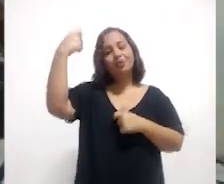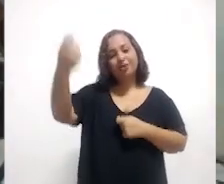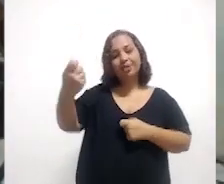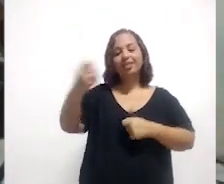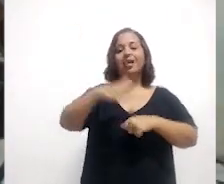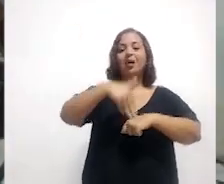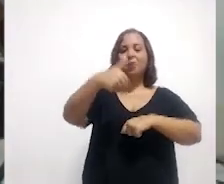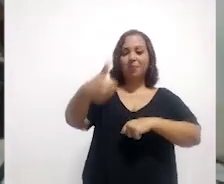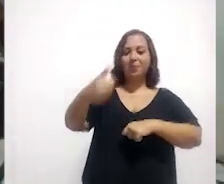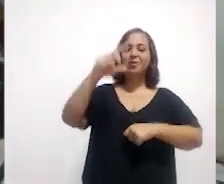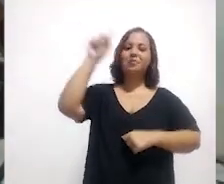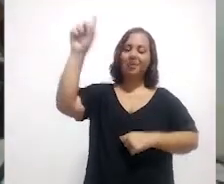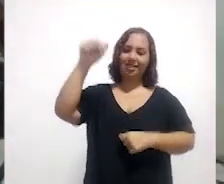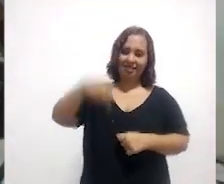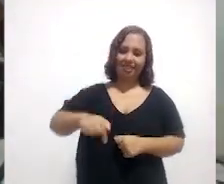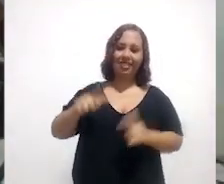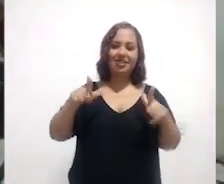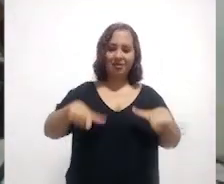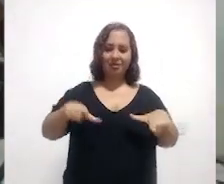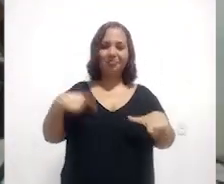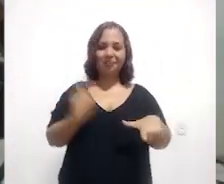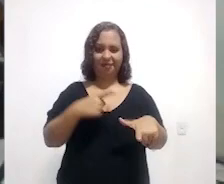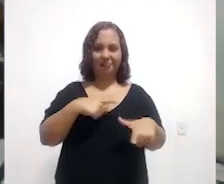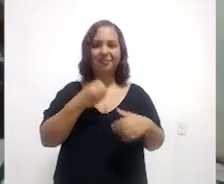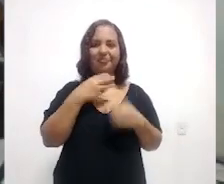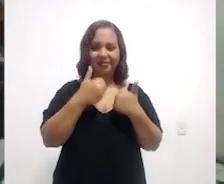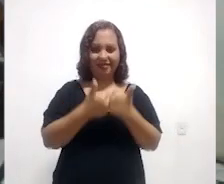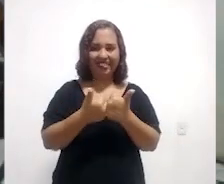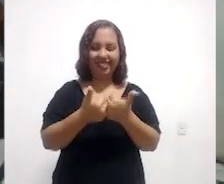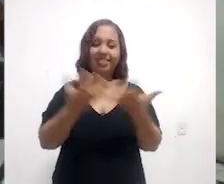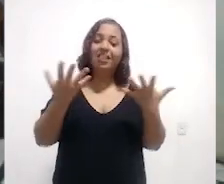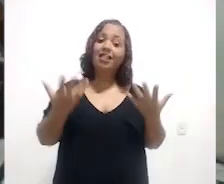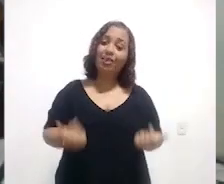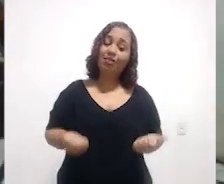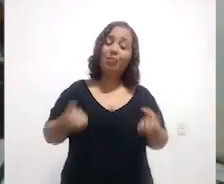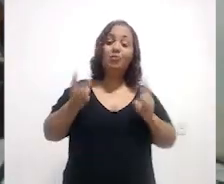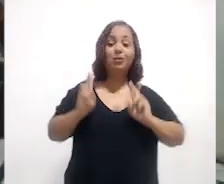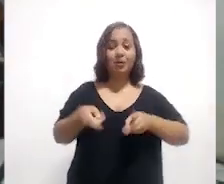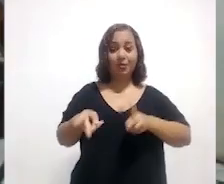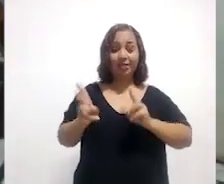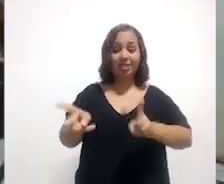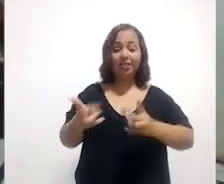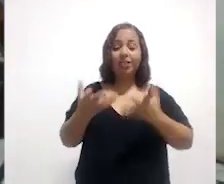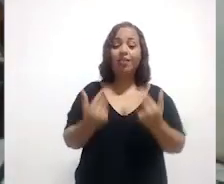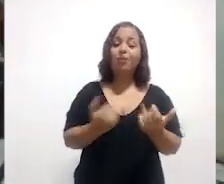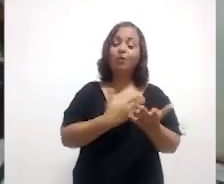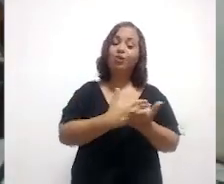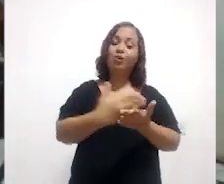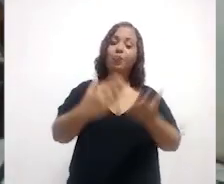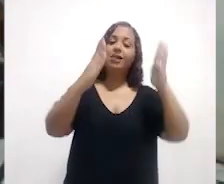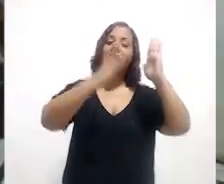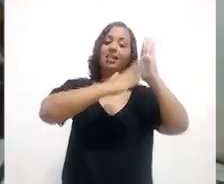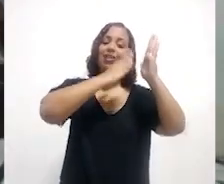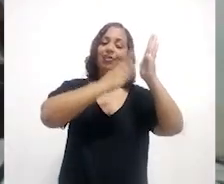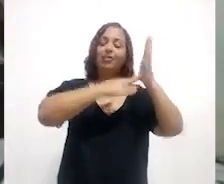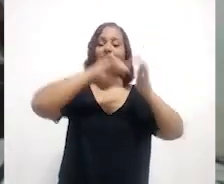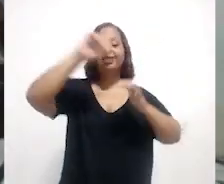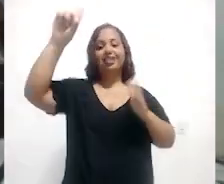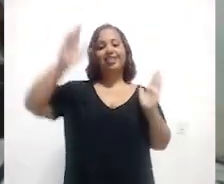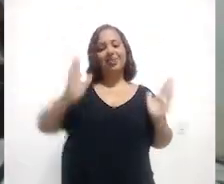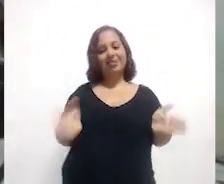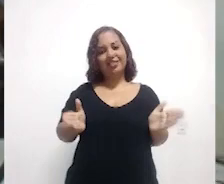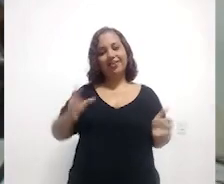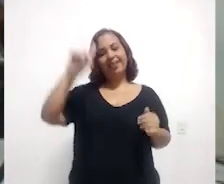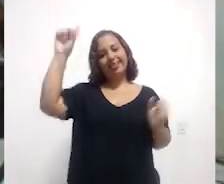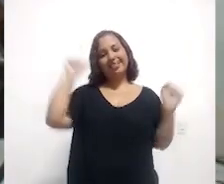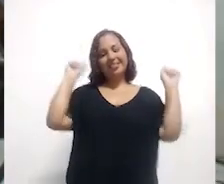Deus aqui onde a gente está, tá bom? Vamos seguir, vamos começar louvando a Deus nesse momento. Deus